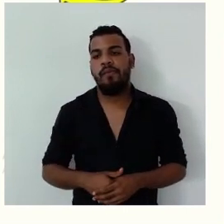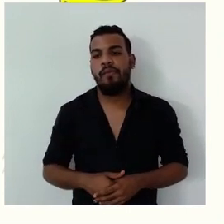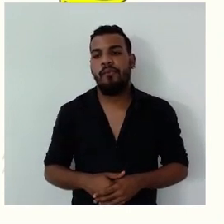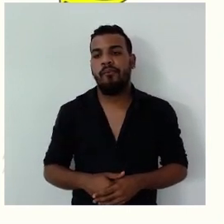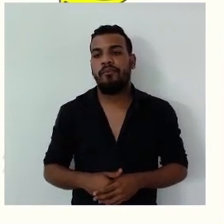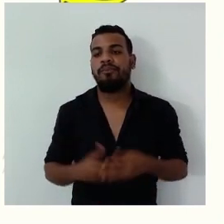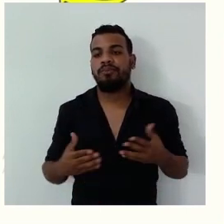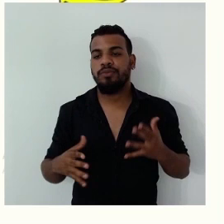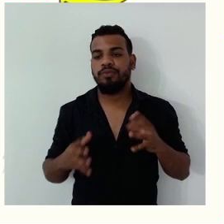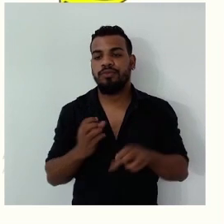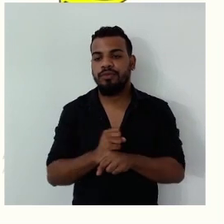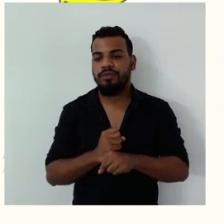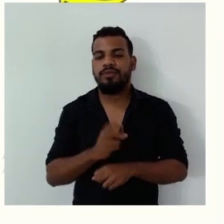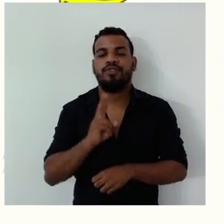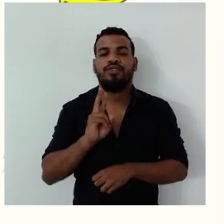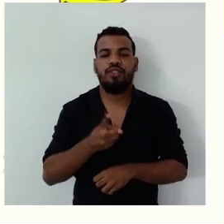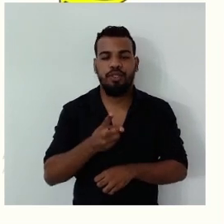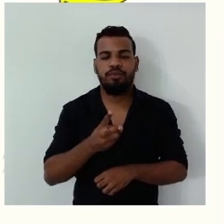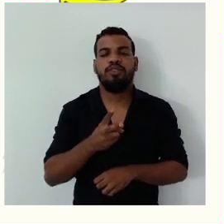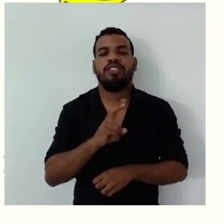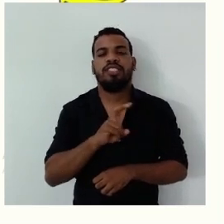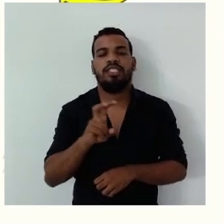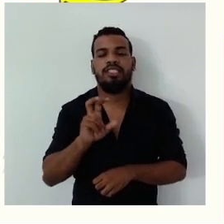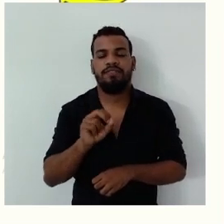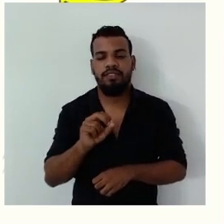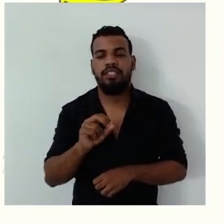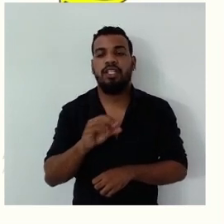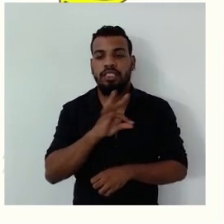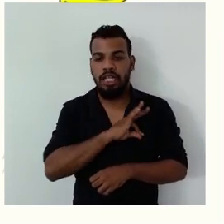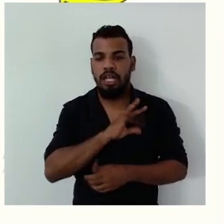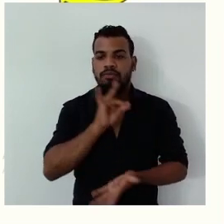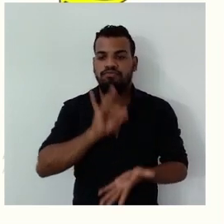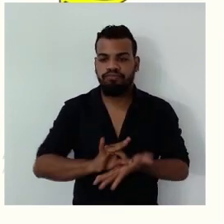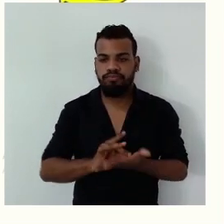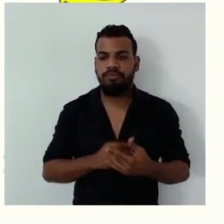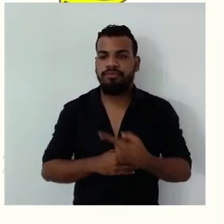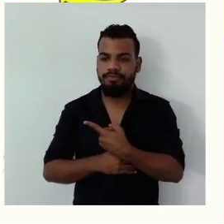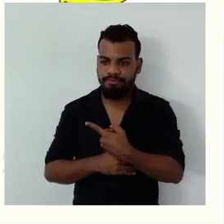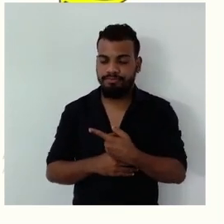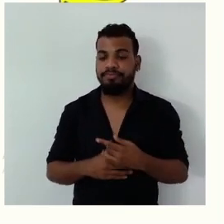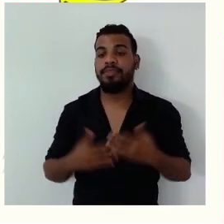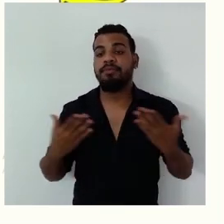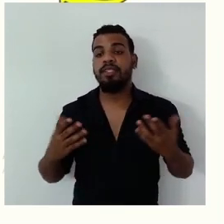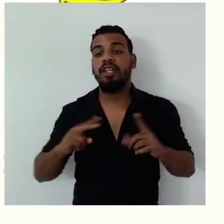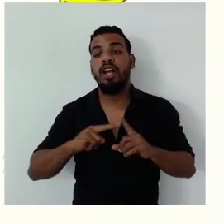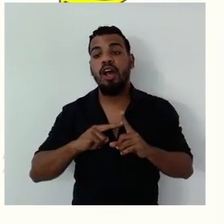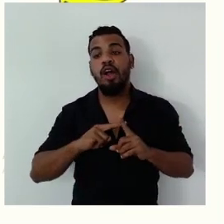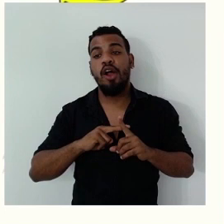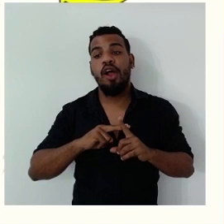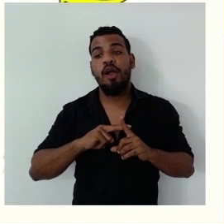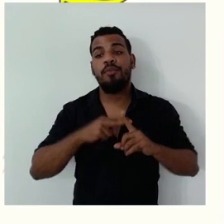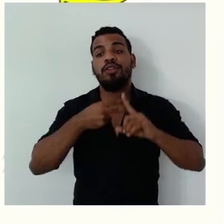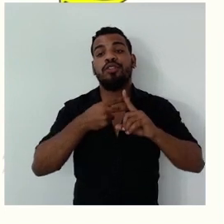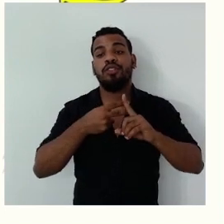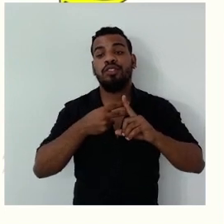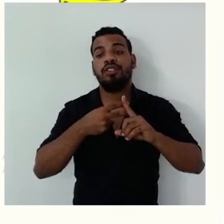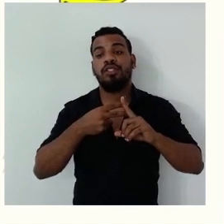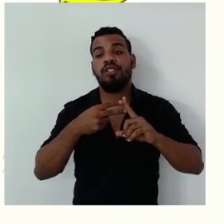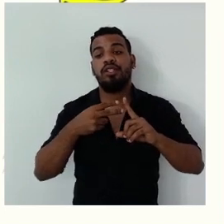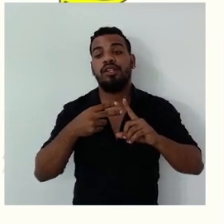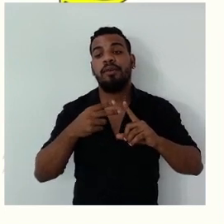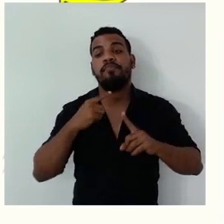Dá 2.520. Então, o salário original dele é esse valor. Só que ele aumentou R$300 e